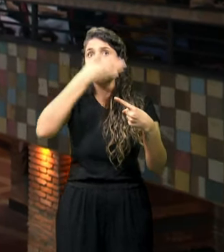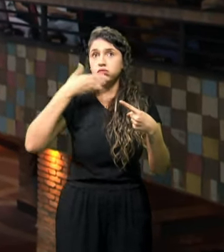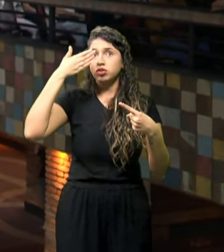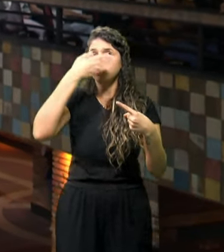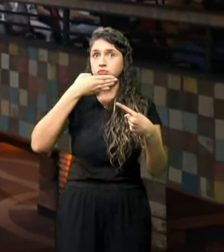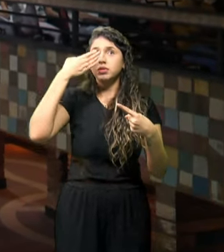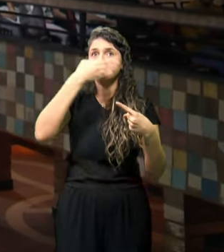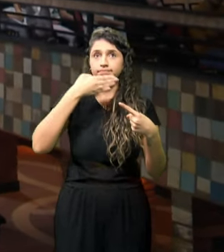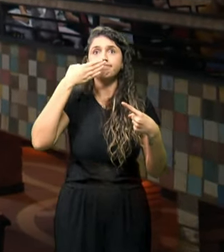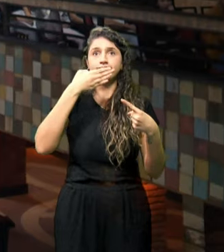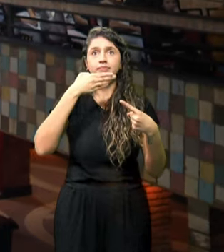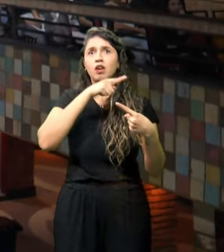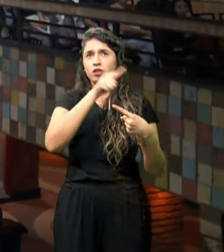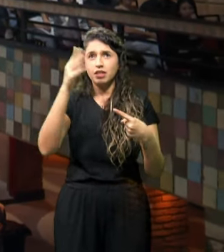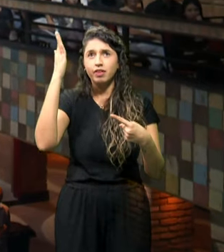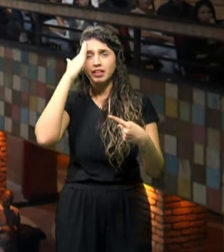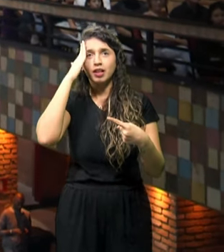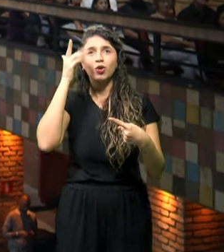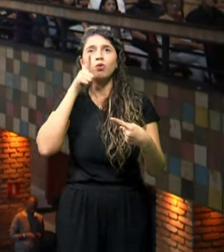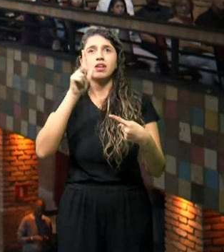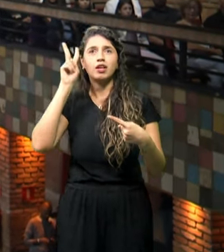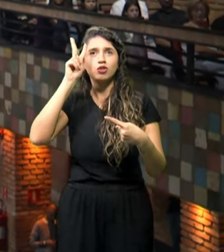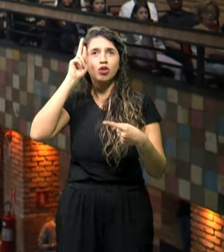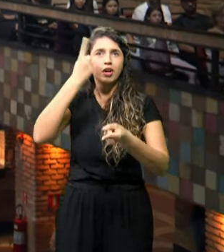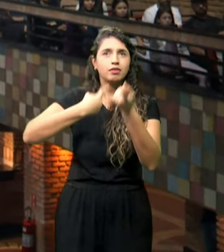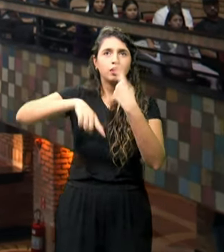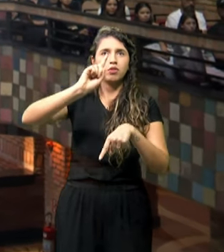Para mostrar que é possível romper a história. O nome dela é Raabe.